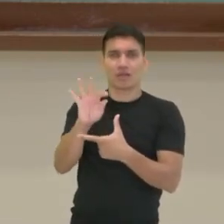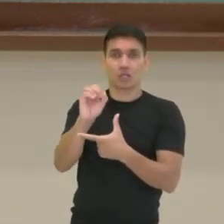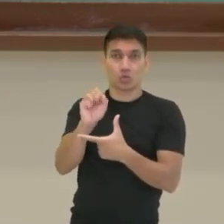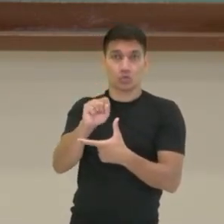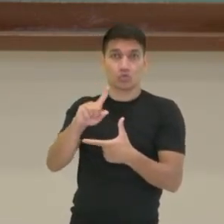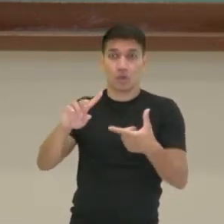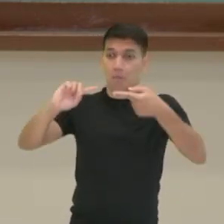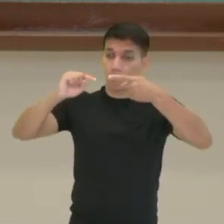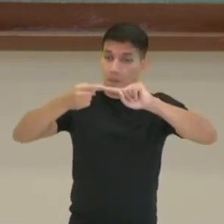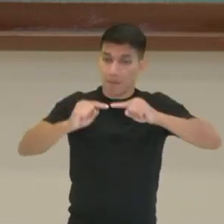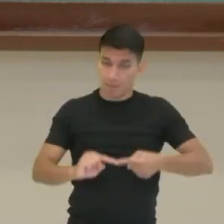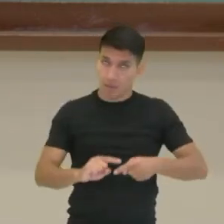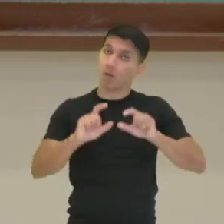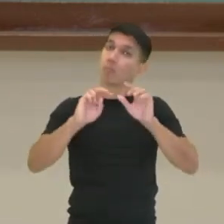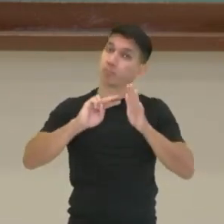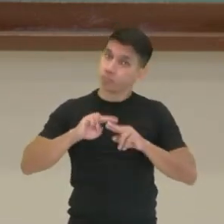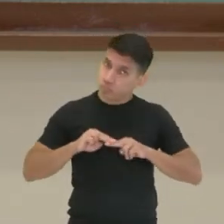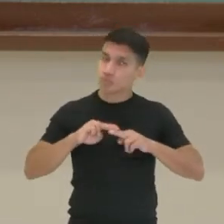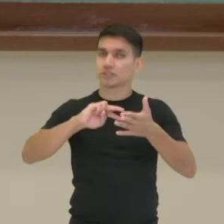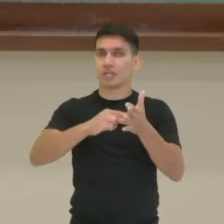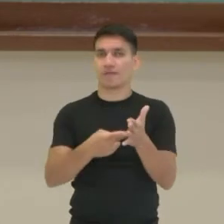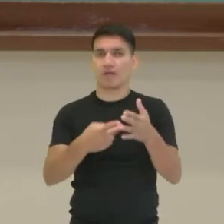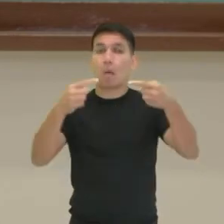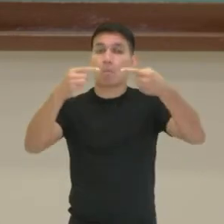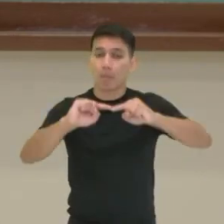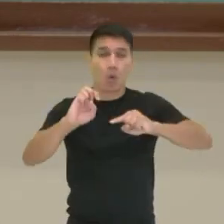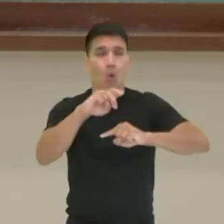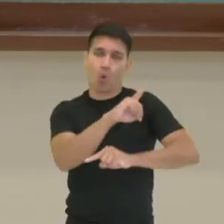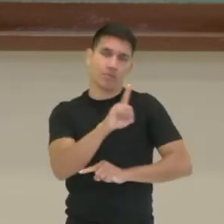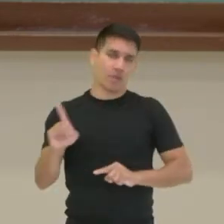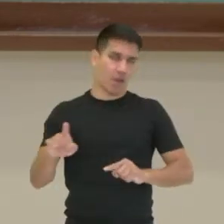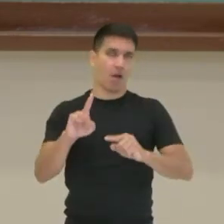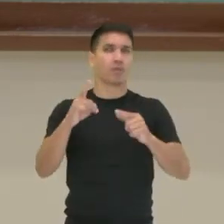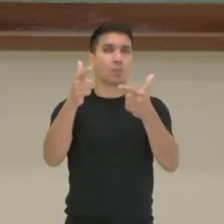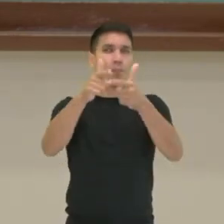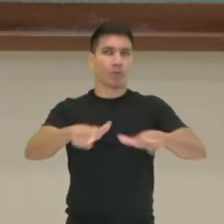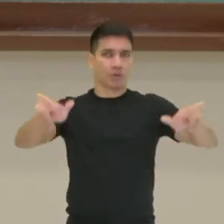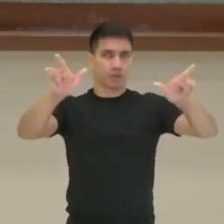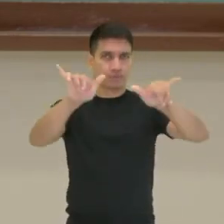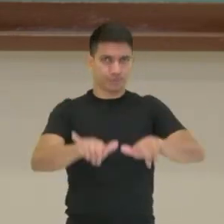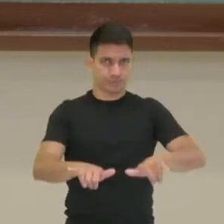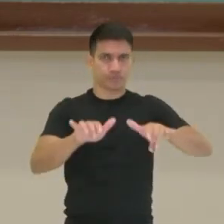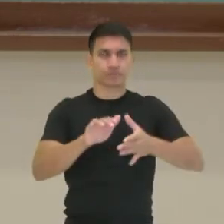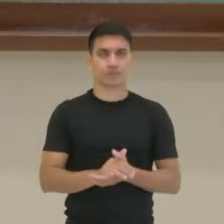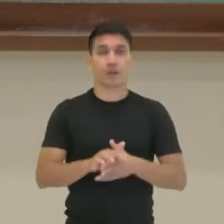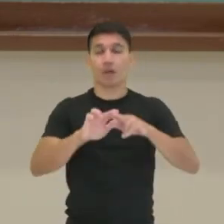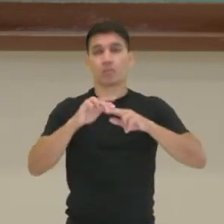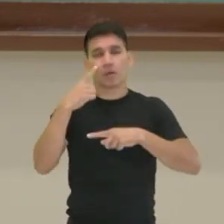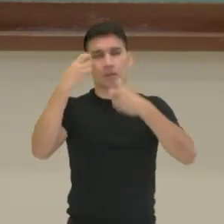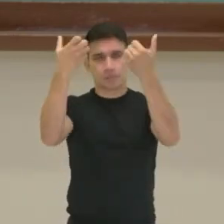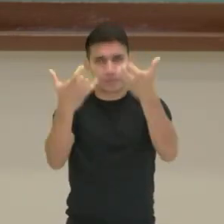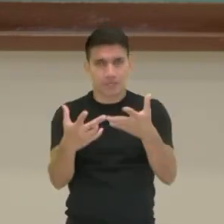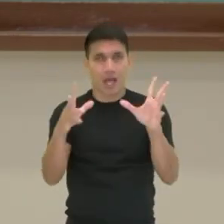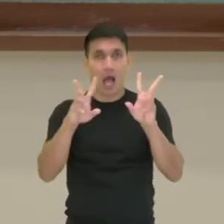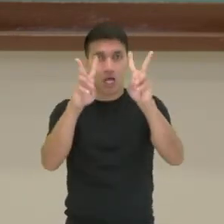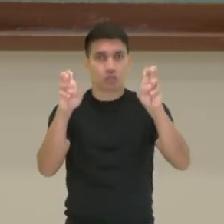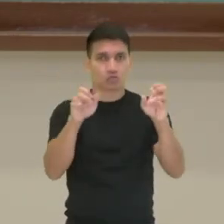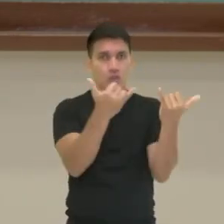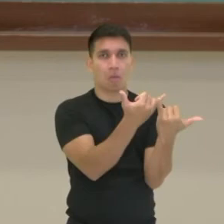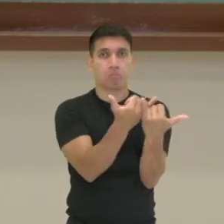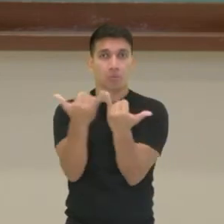a presença ou não de conjunção. Já que eu estou falando de presença ou não de conjunção, ou seja, das orações